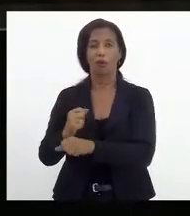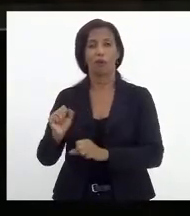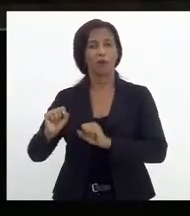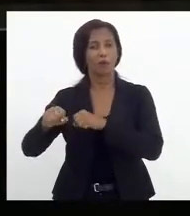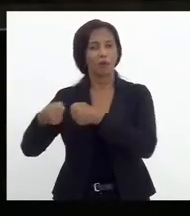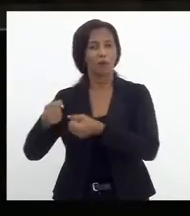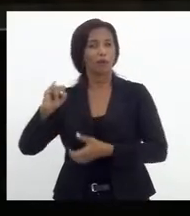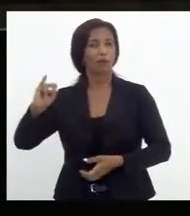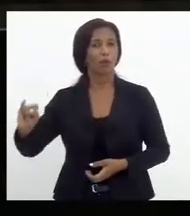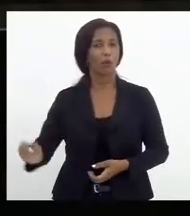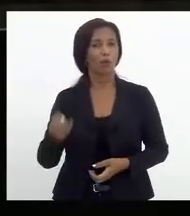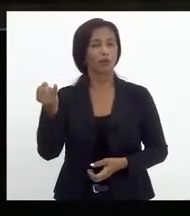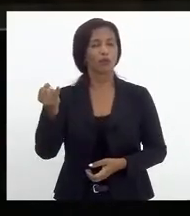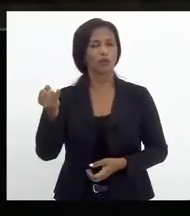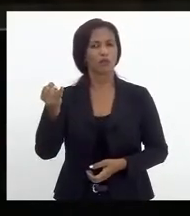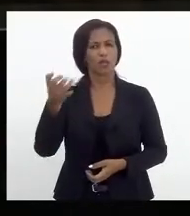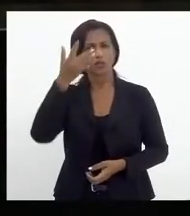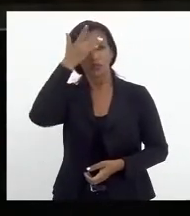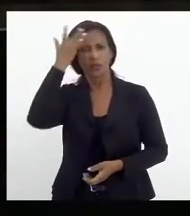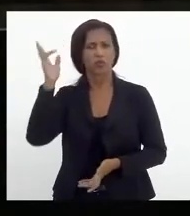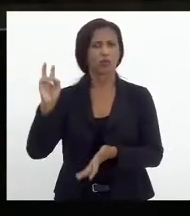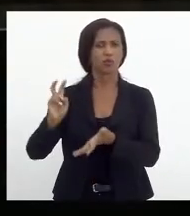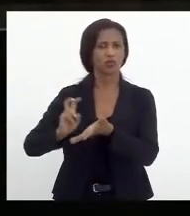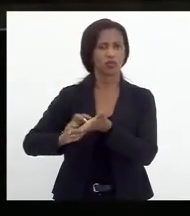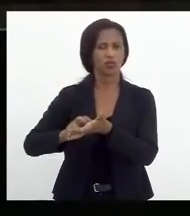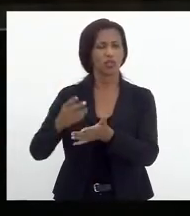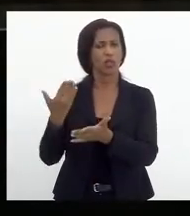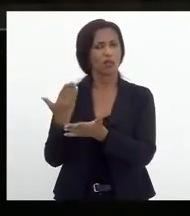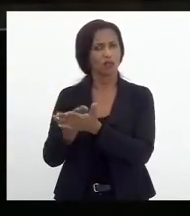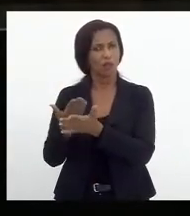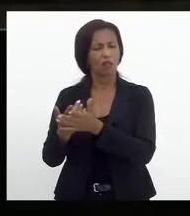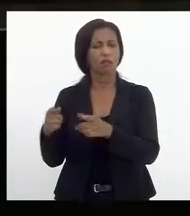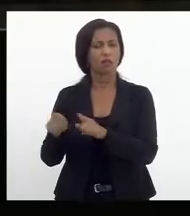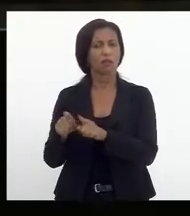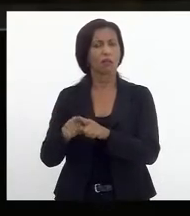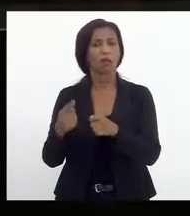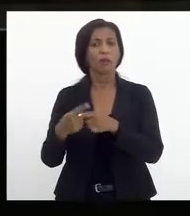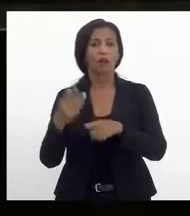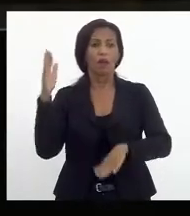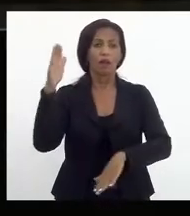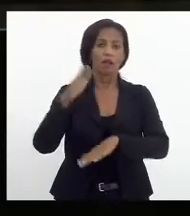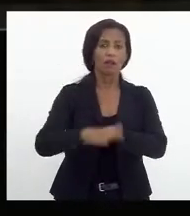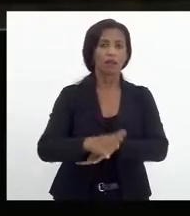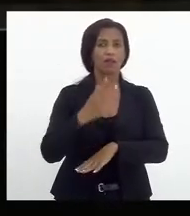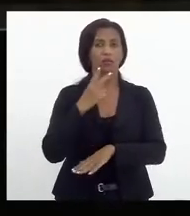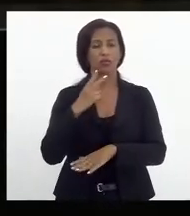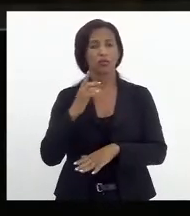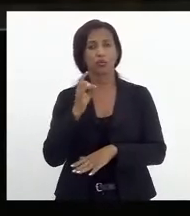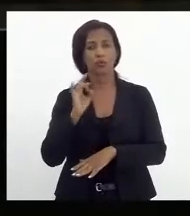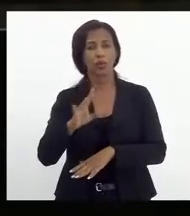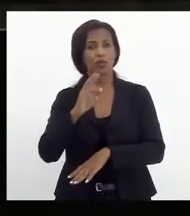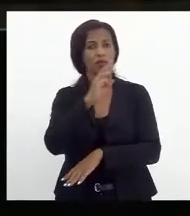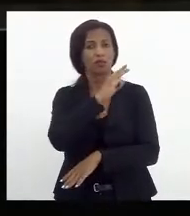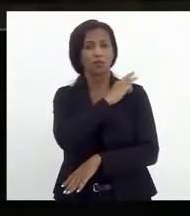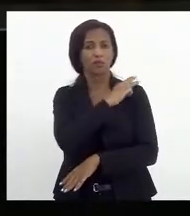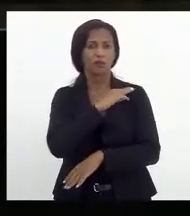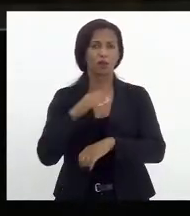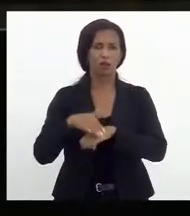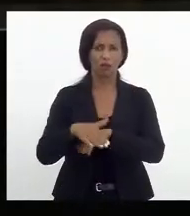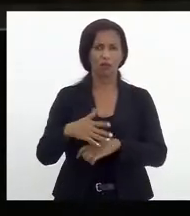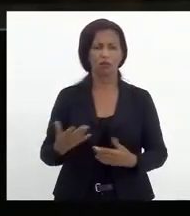dar oportunidade dos jovens poder estudar também de dia e à tarde, porque só podem fazer o segundo grau à noite.